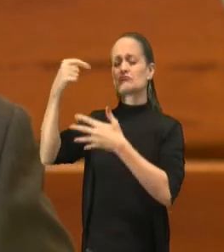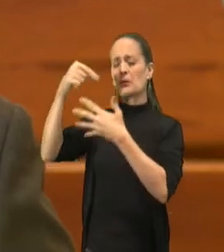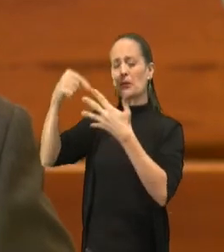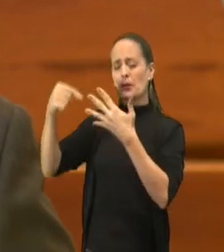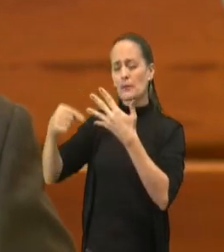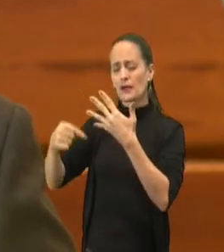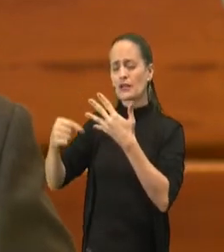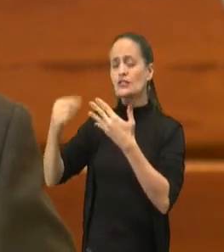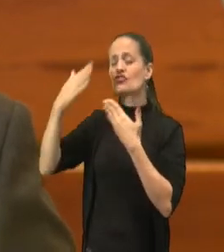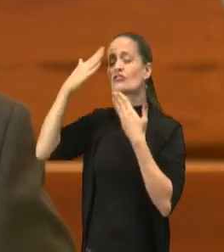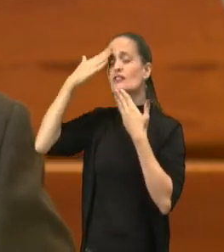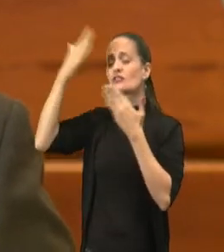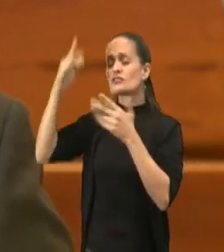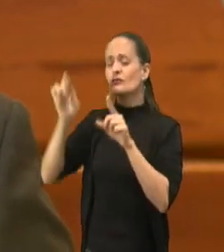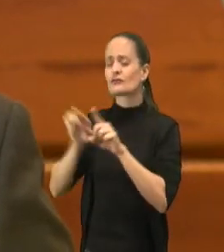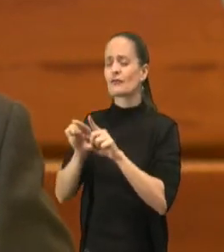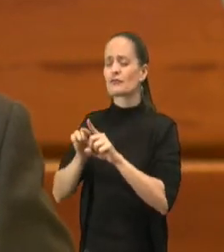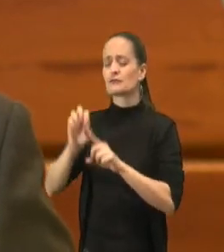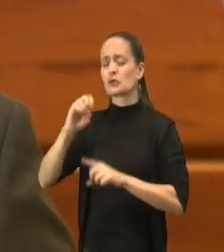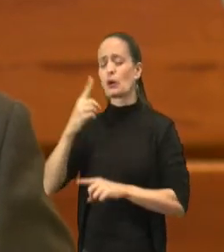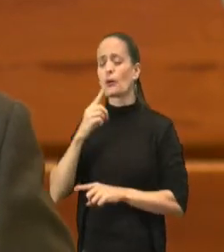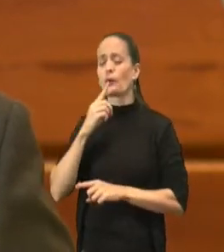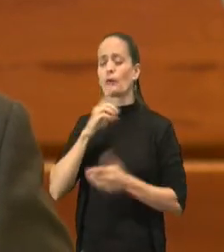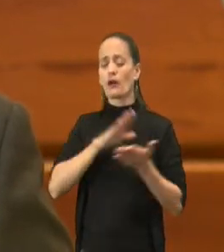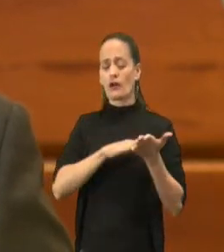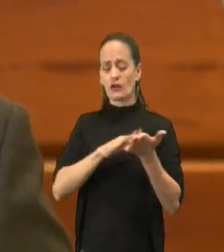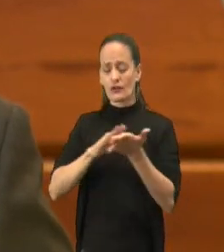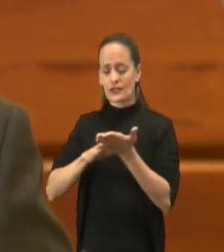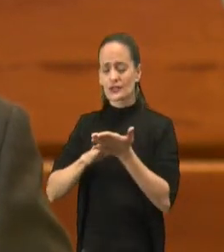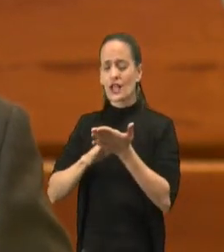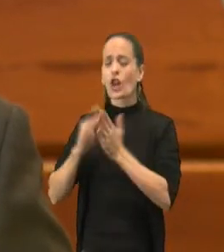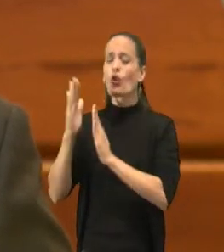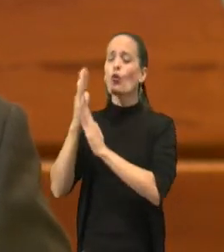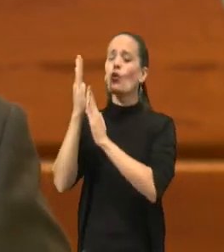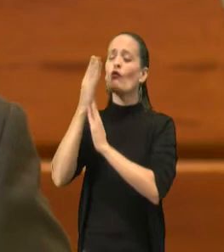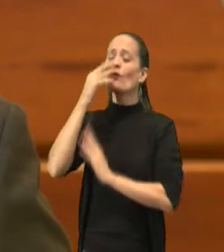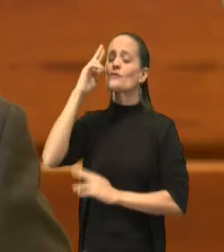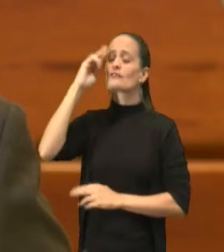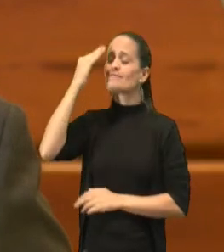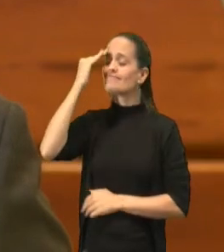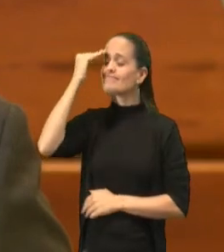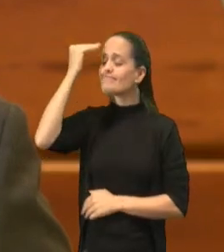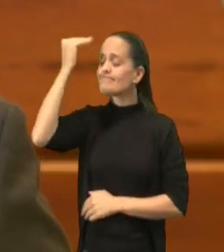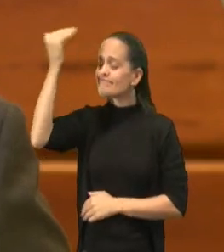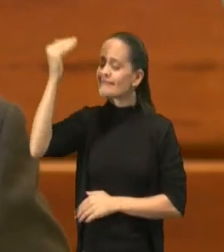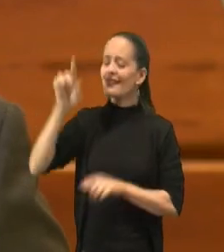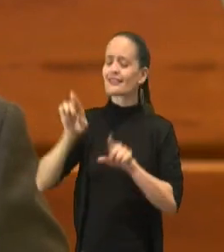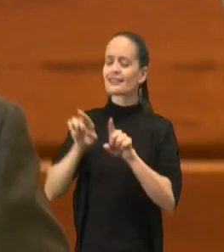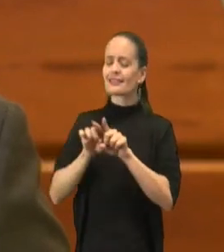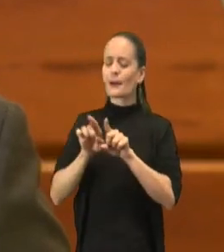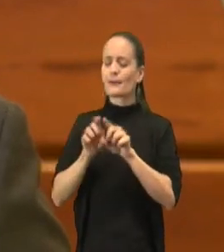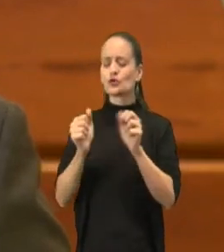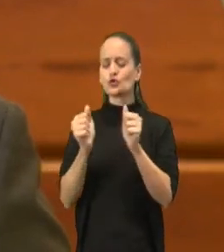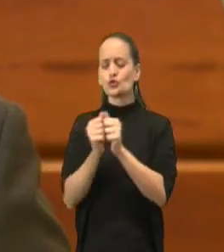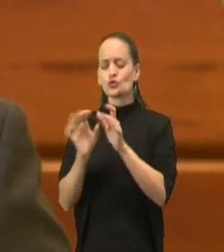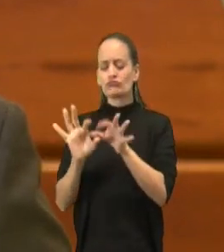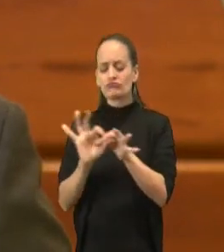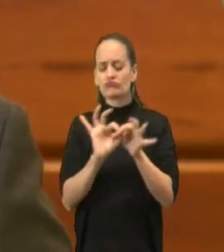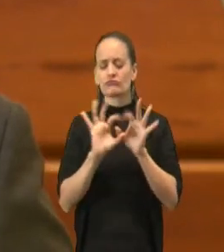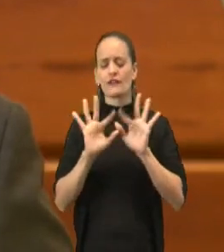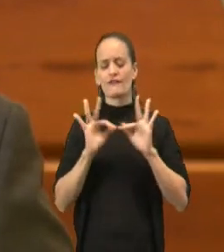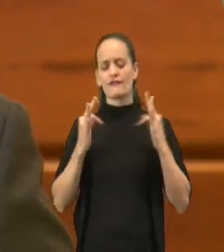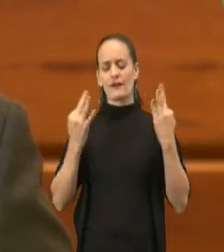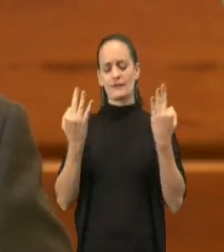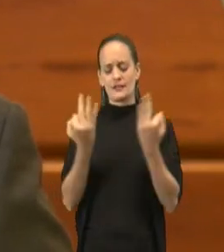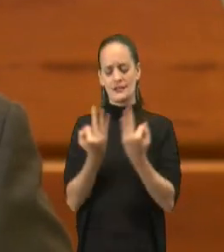que completam mais um ano de vida, Senhor Deus, louvam ao Senhor, mais um ano em família, Senhor Deus.